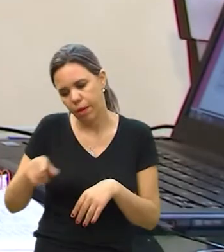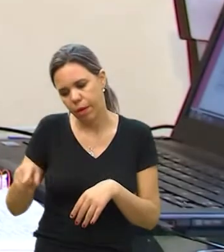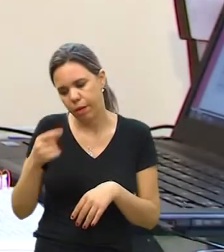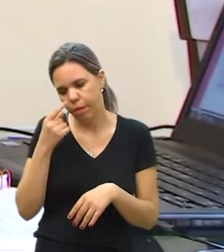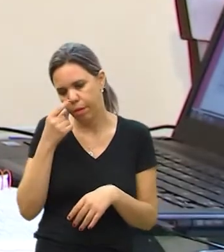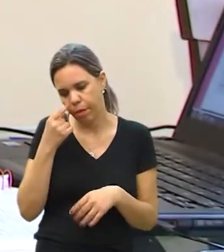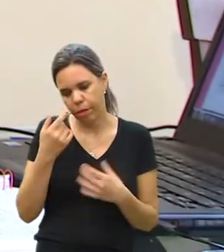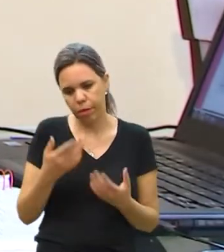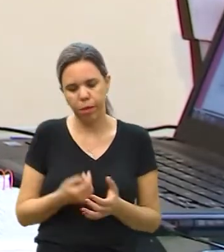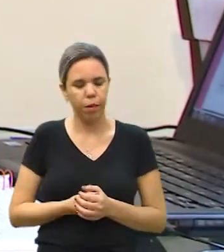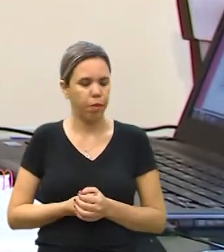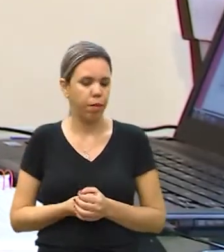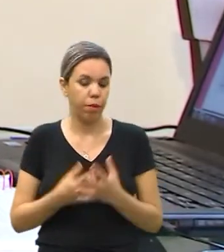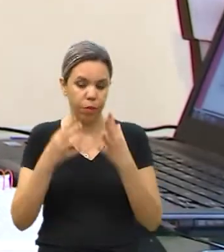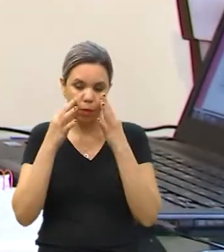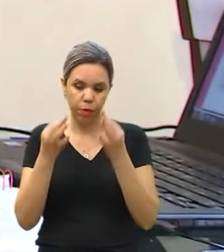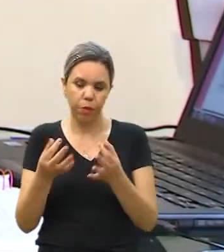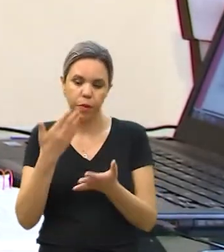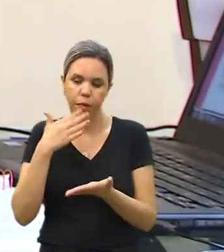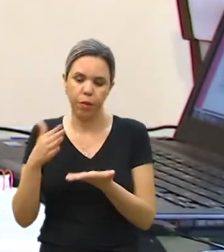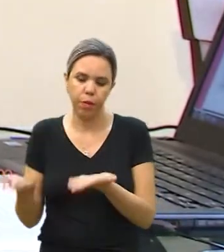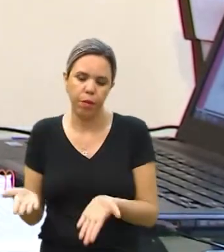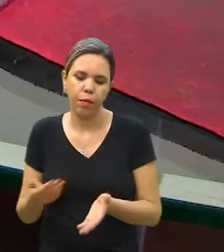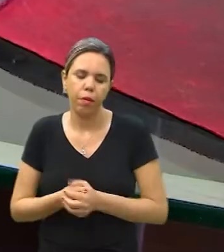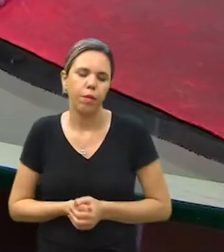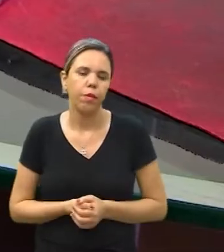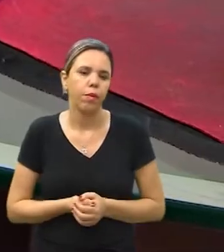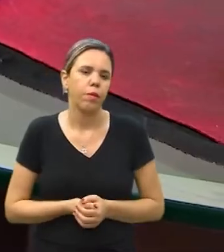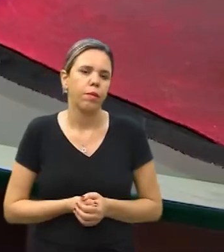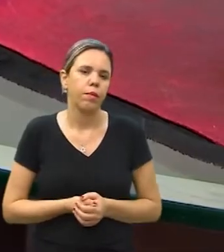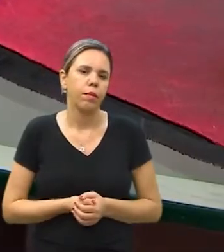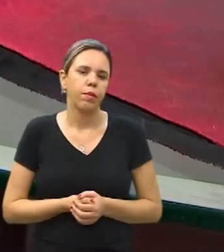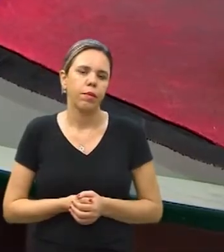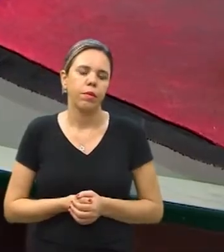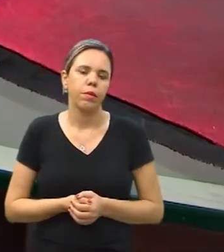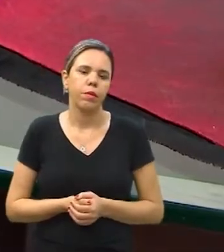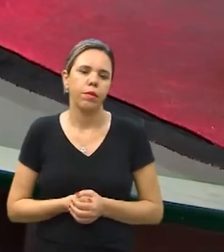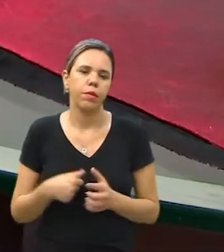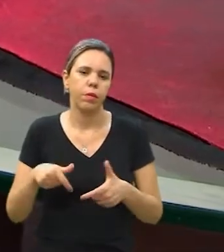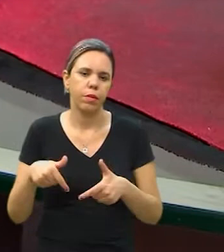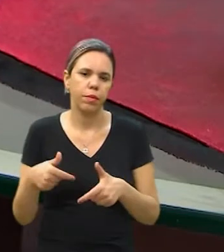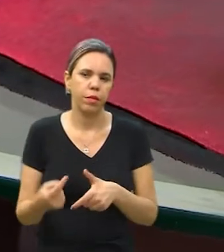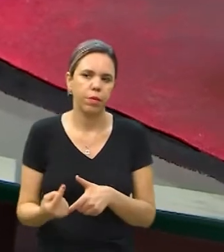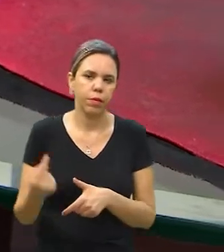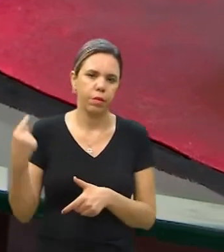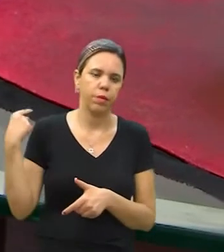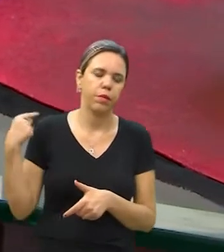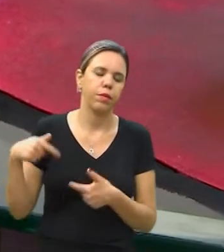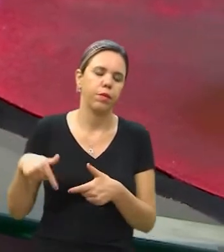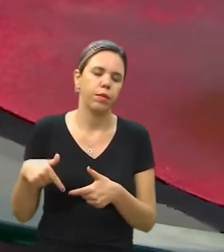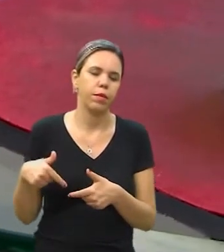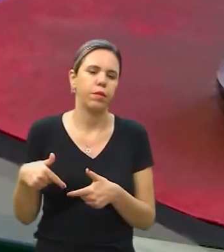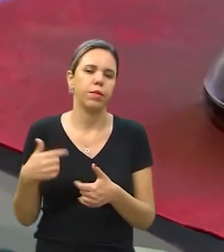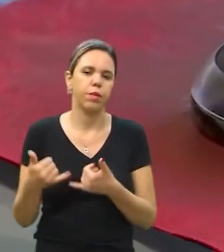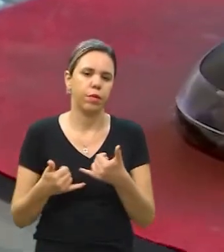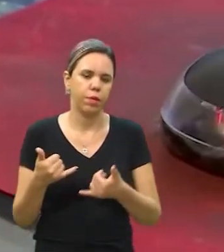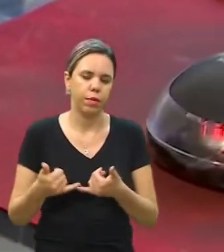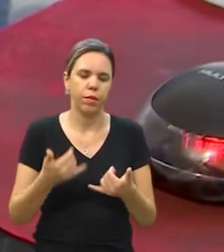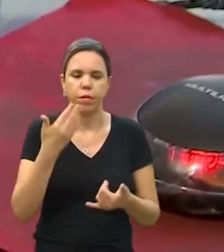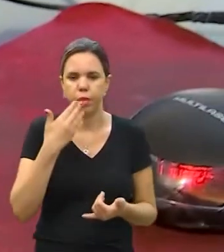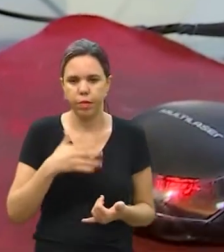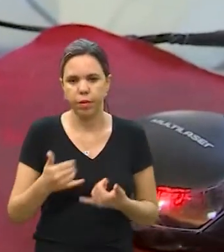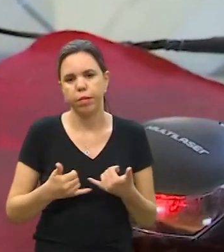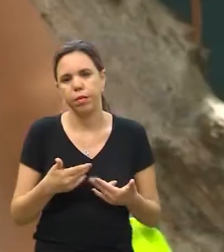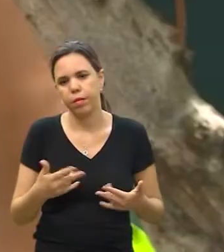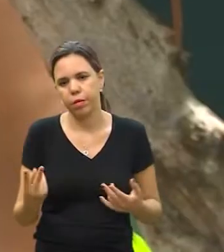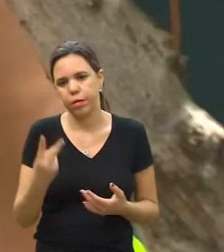a criança, dar atenção para a criança. Quando eu trabalhava, brincar com a